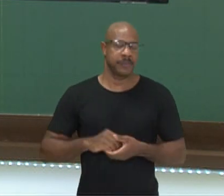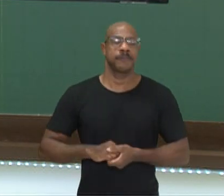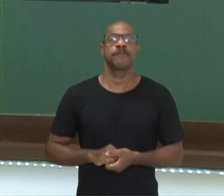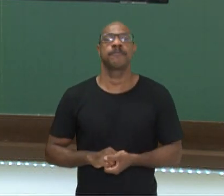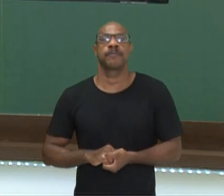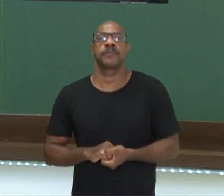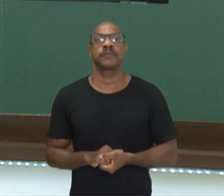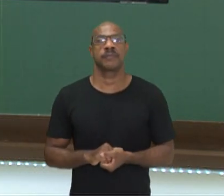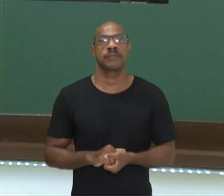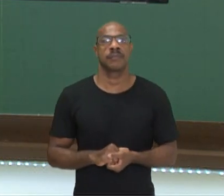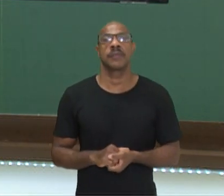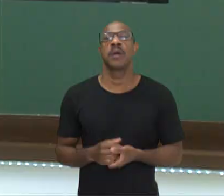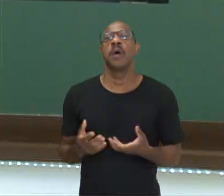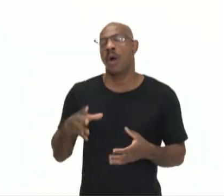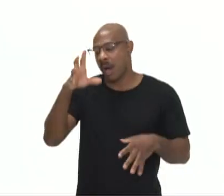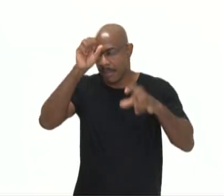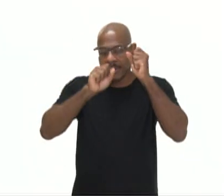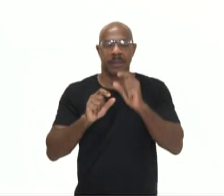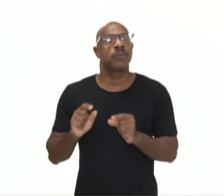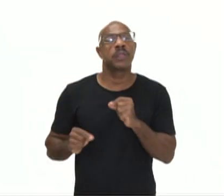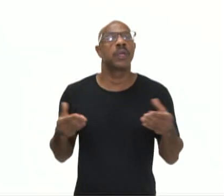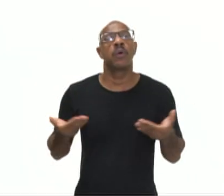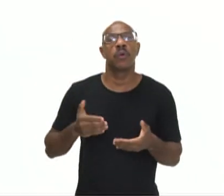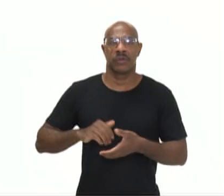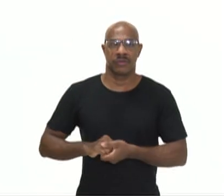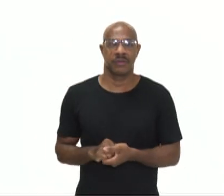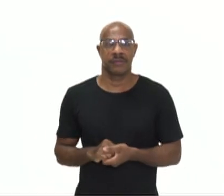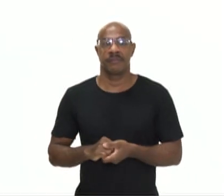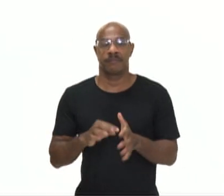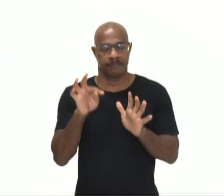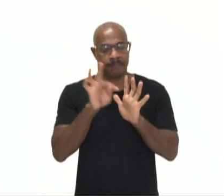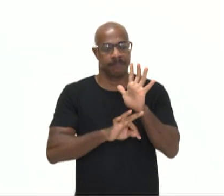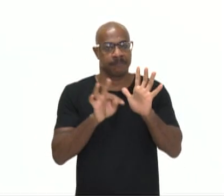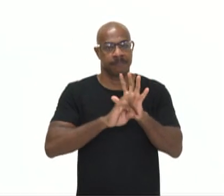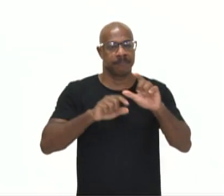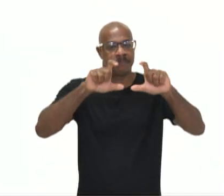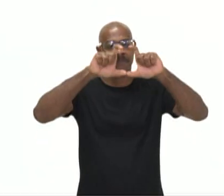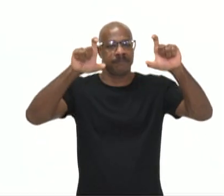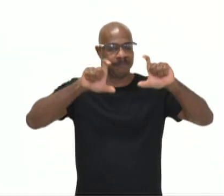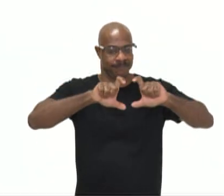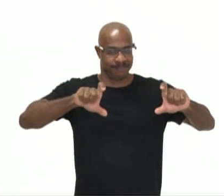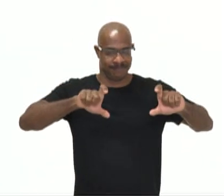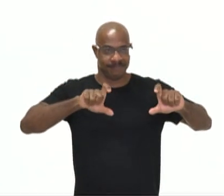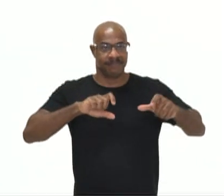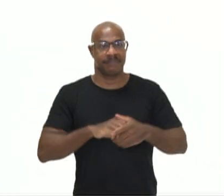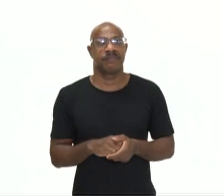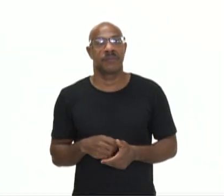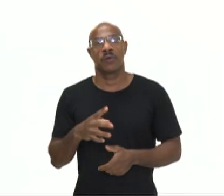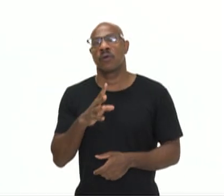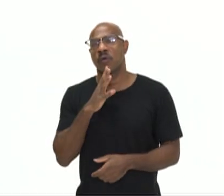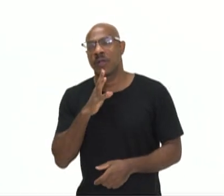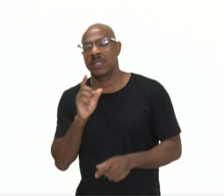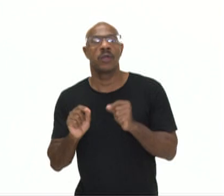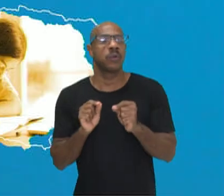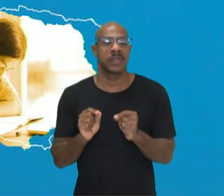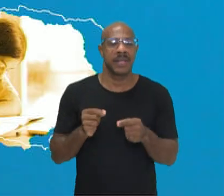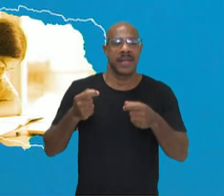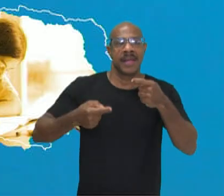do nosso vídeo, e o que aprendemos? Realizamos a leitura da tira, reconhecemos alguns aspectos do gênero debate